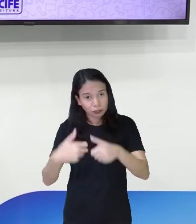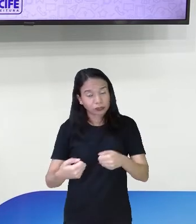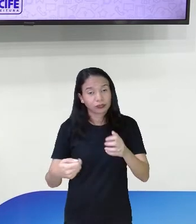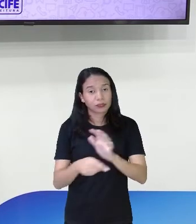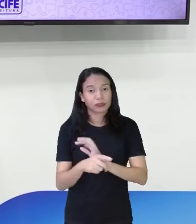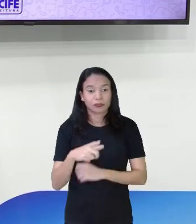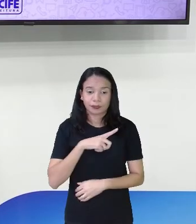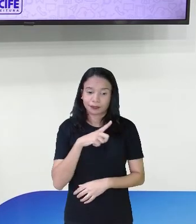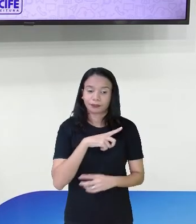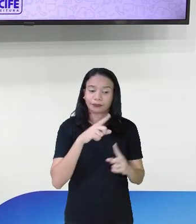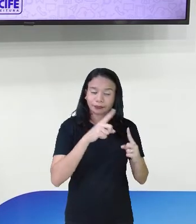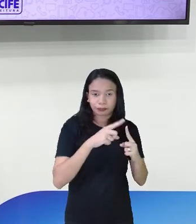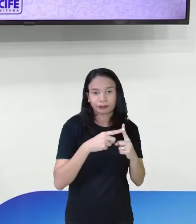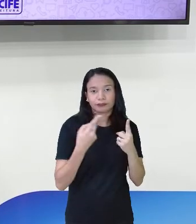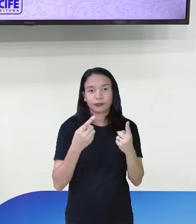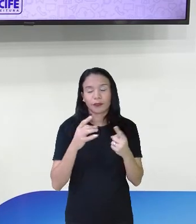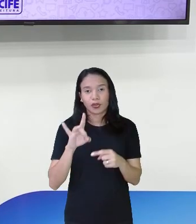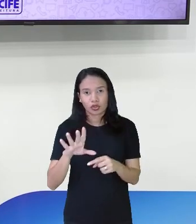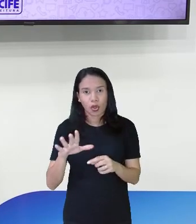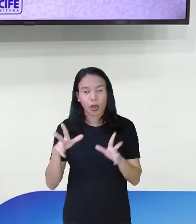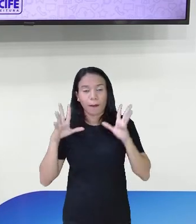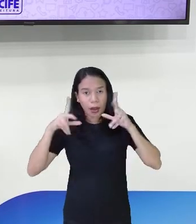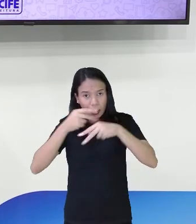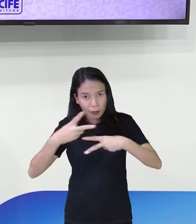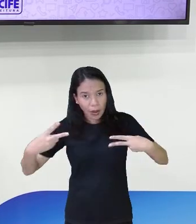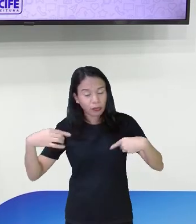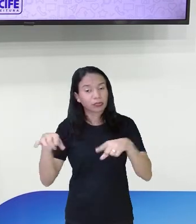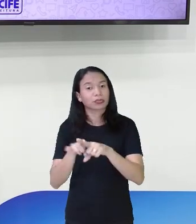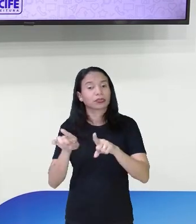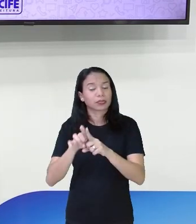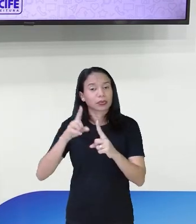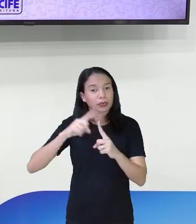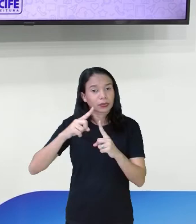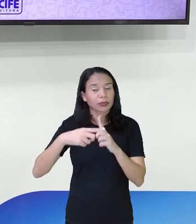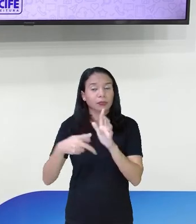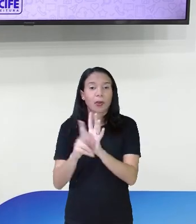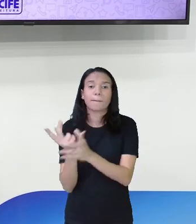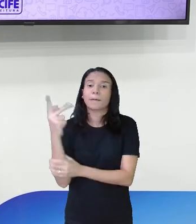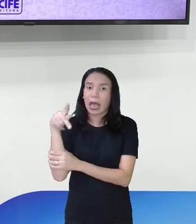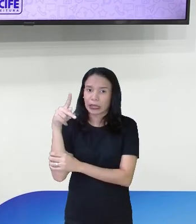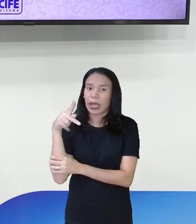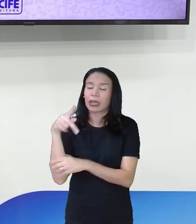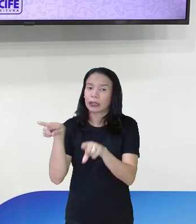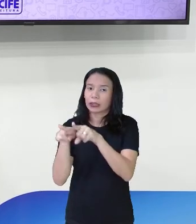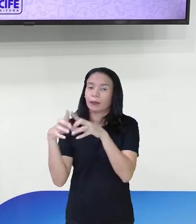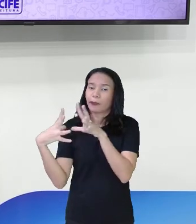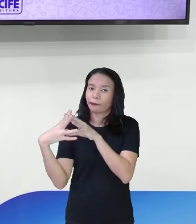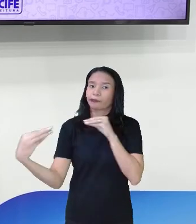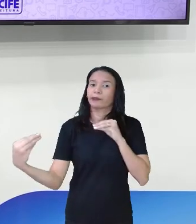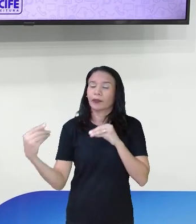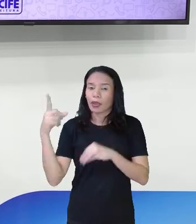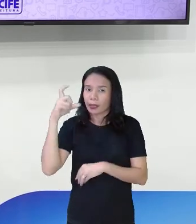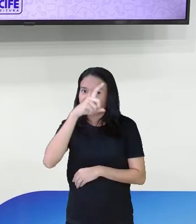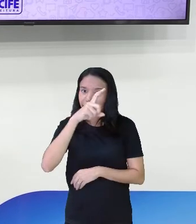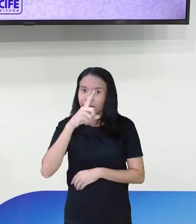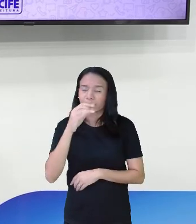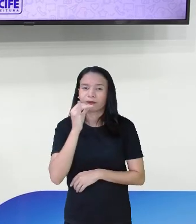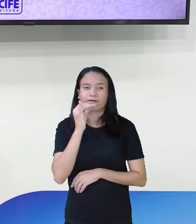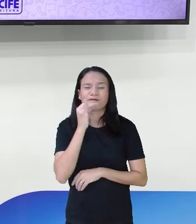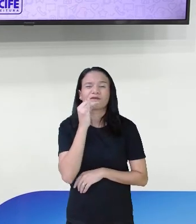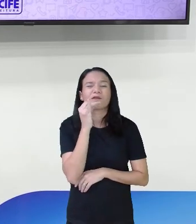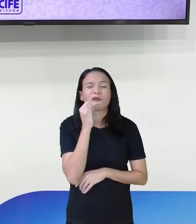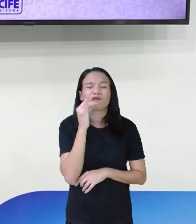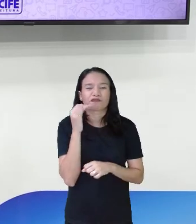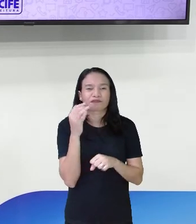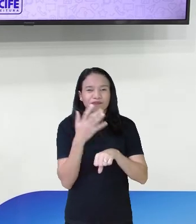e extinção, não só serve para animais, existem algumas espécies de plantas também que ficam raras. Por exemplo, vou dar um exemplo